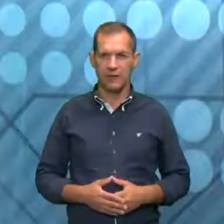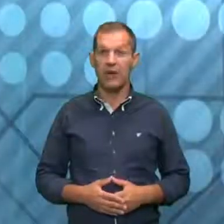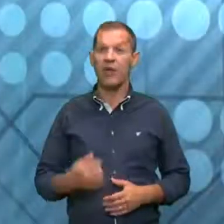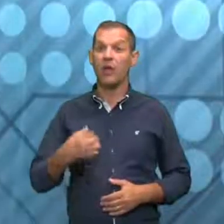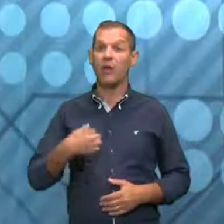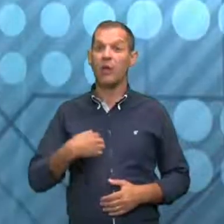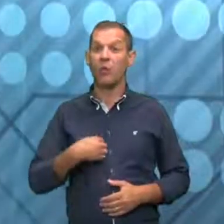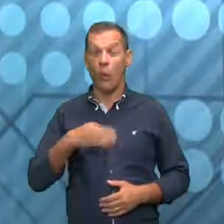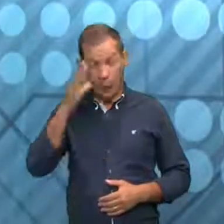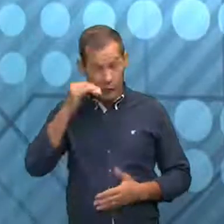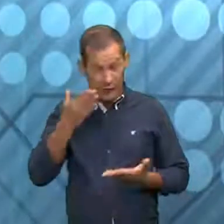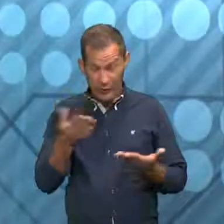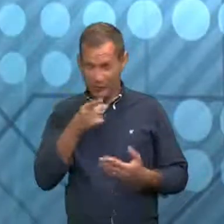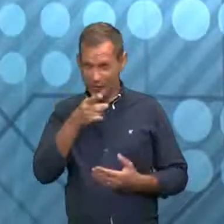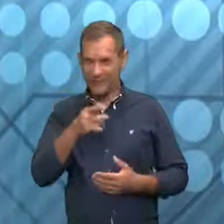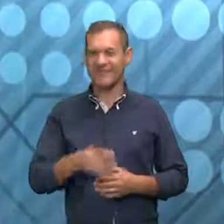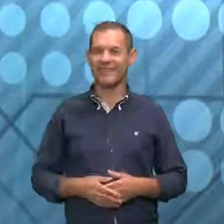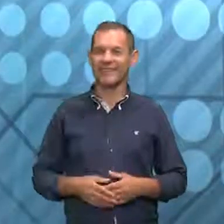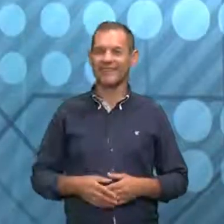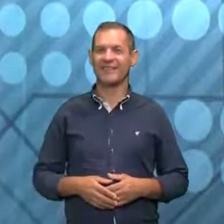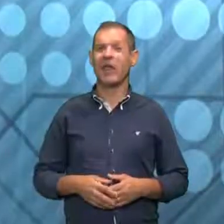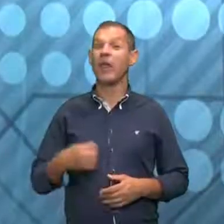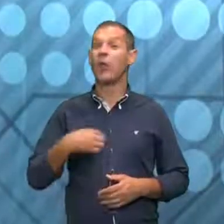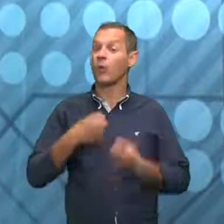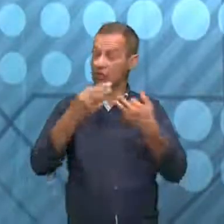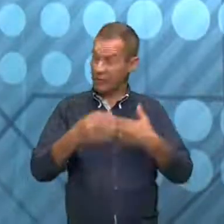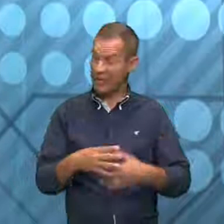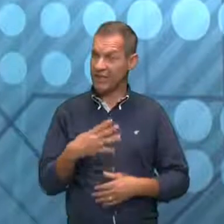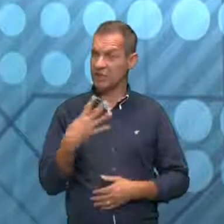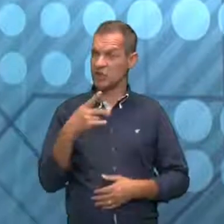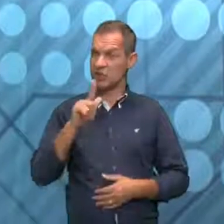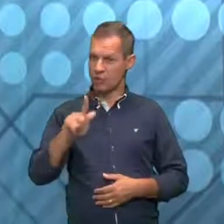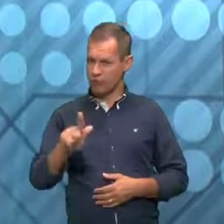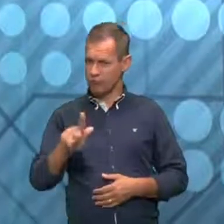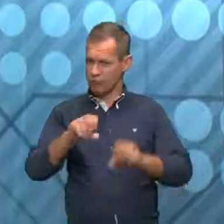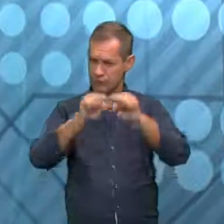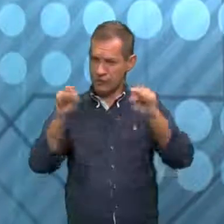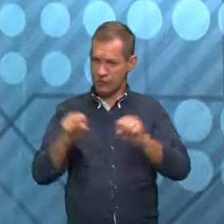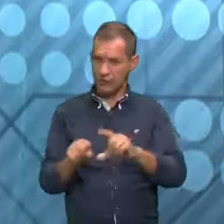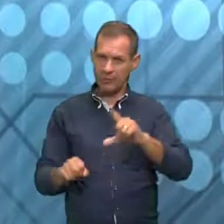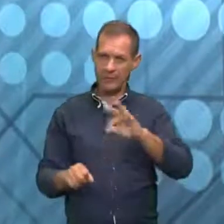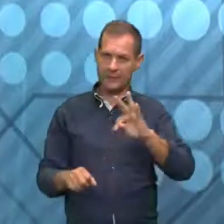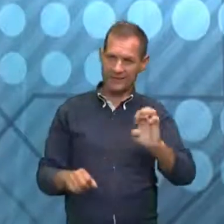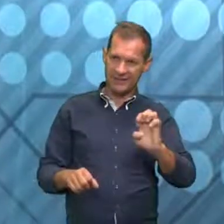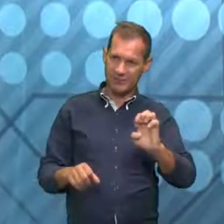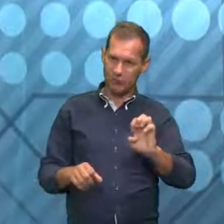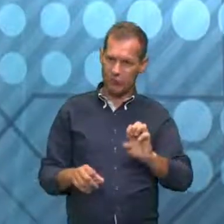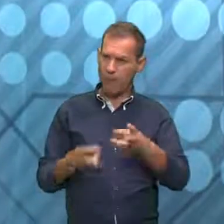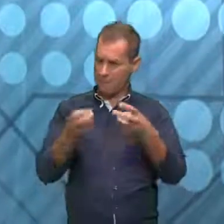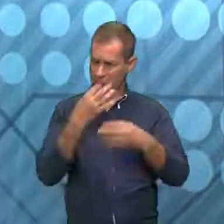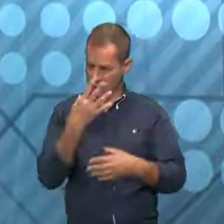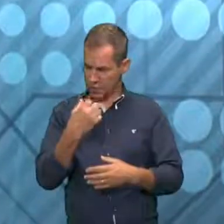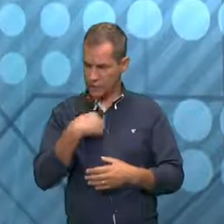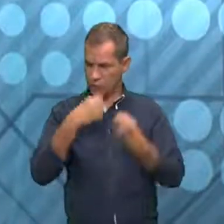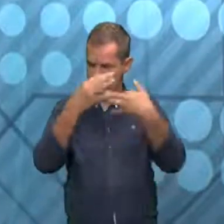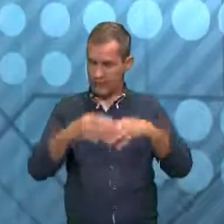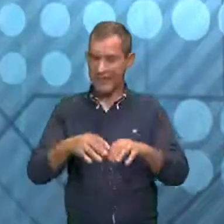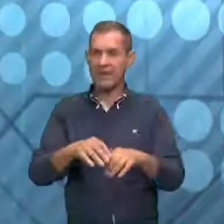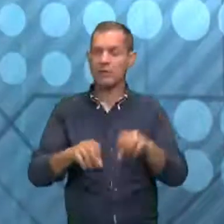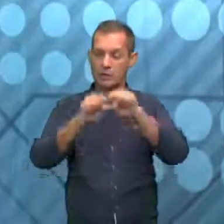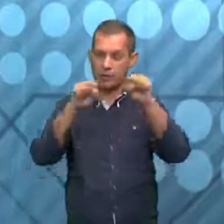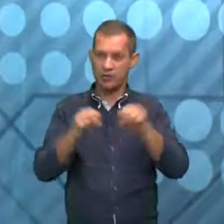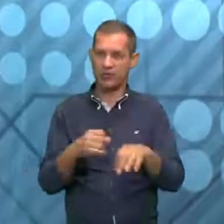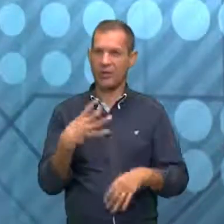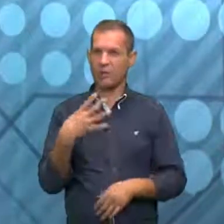Bom, eu vou trazer uma curiosidade para vocês agora. Eu falei de 4G, falei de sistema LTE. Se você prestou atenção, eu falei que o sistema